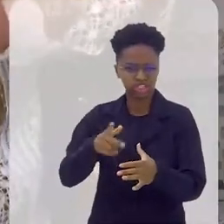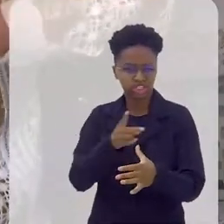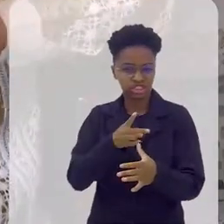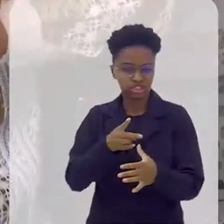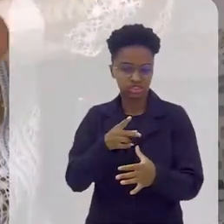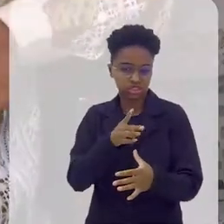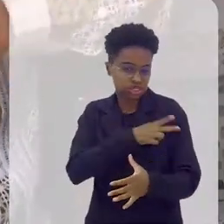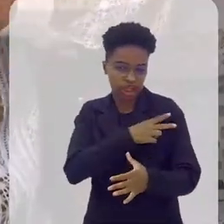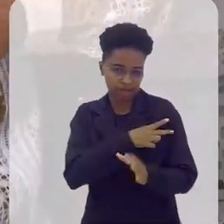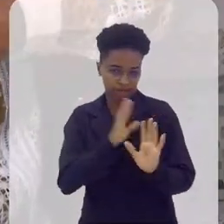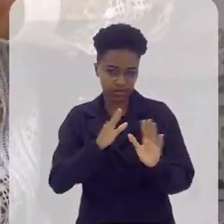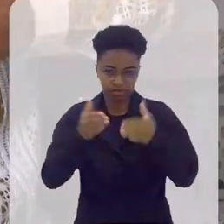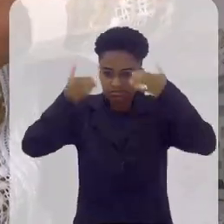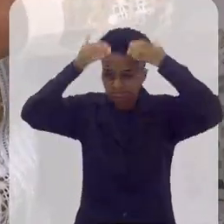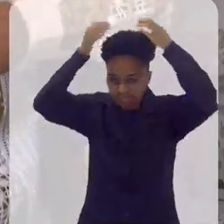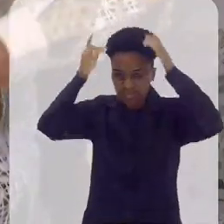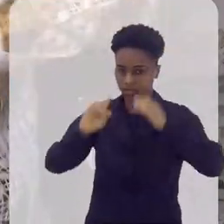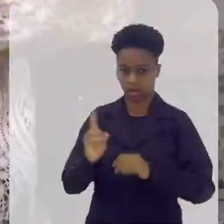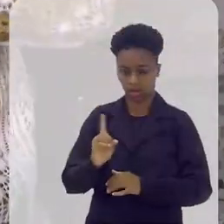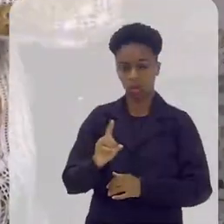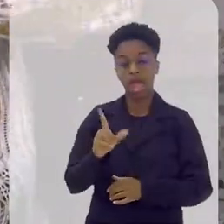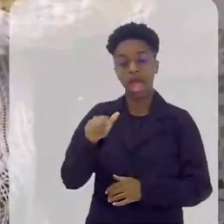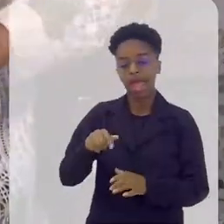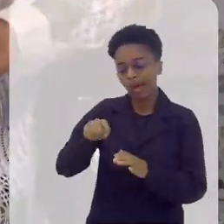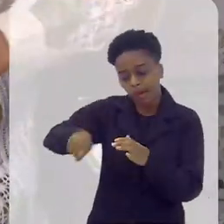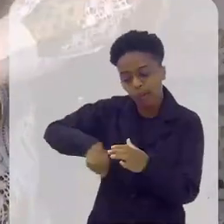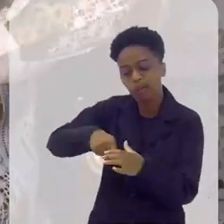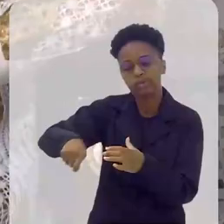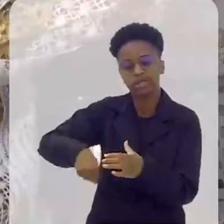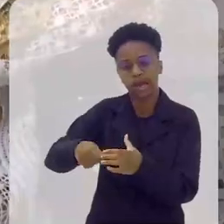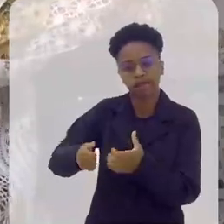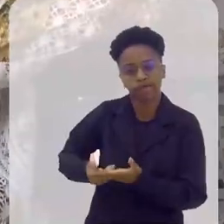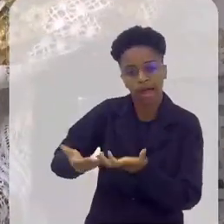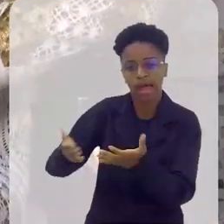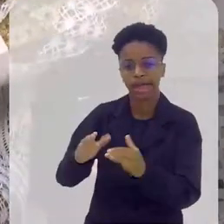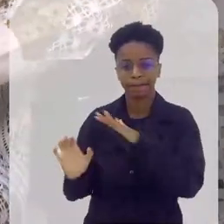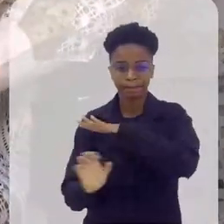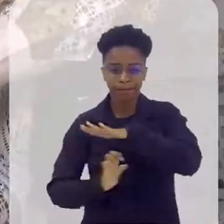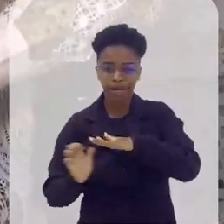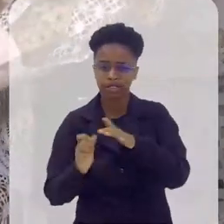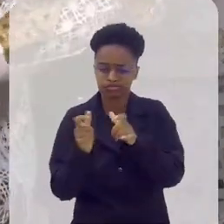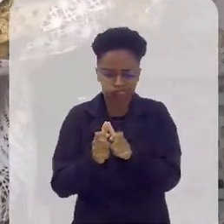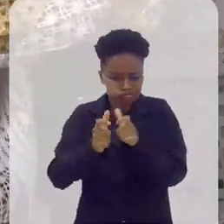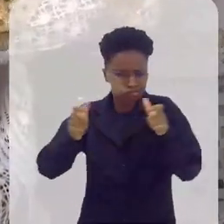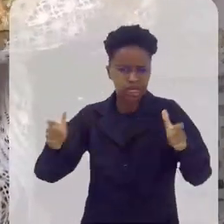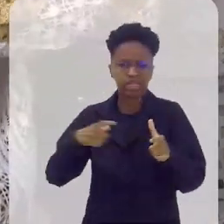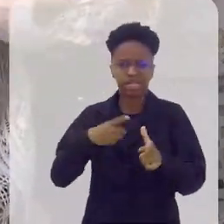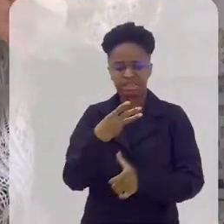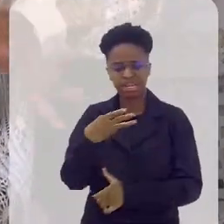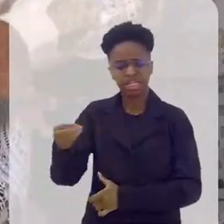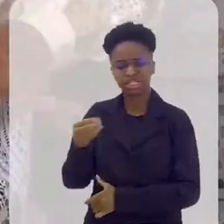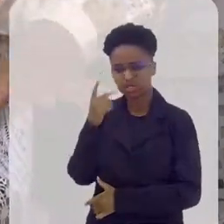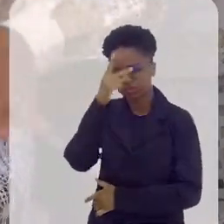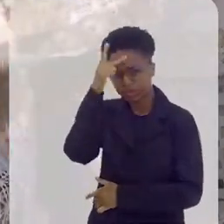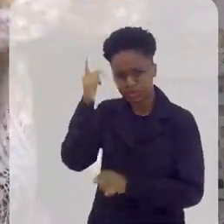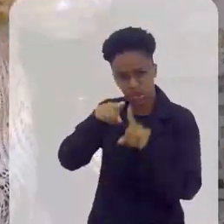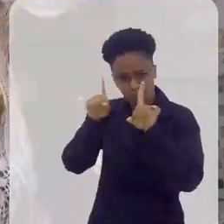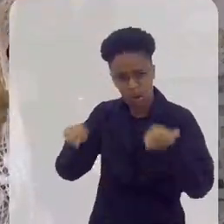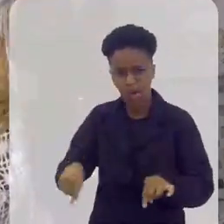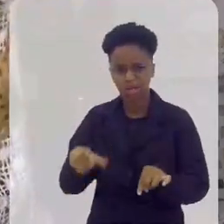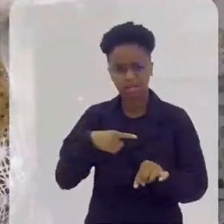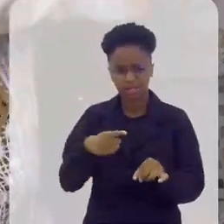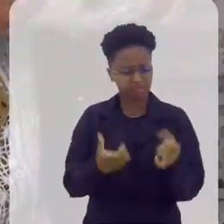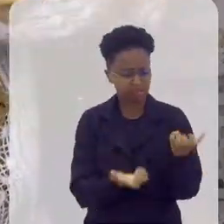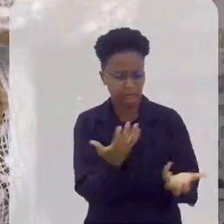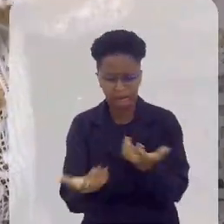era chefe de cozinha, cozinheira mesmo. Então ela cozinhava para uma empresa imensa, para 300 funcionários,